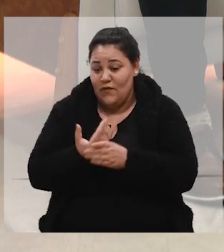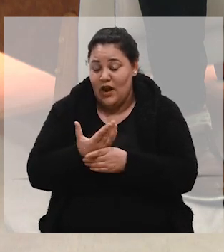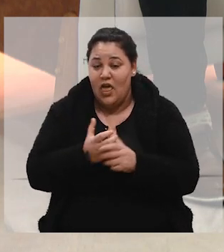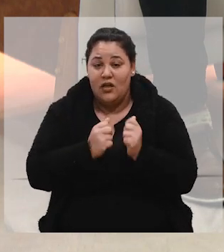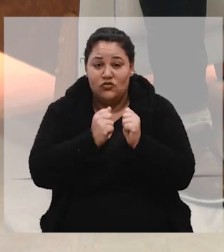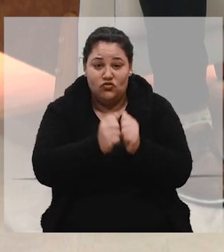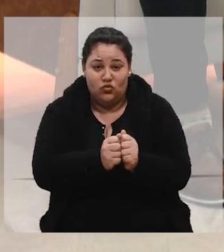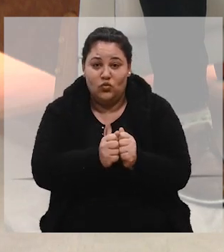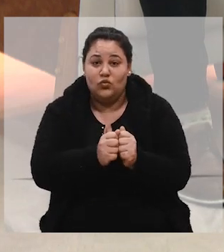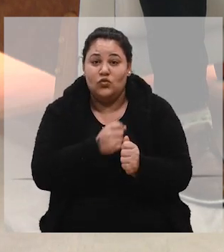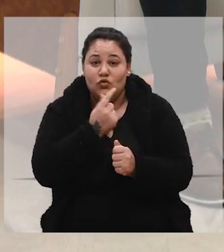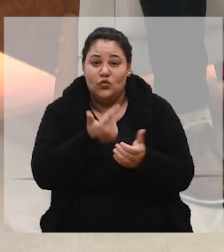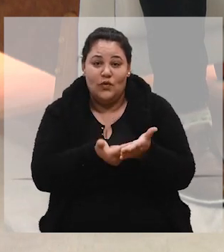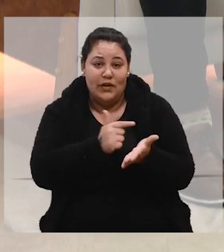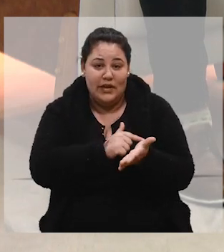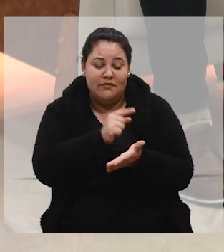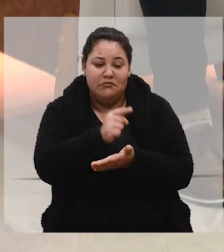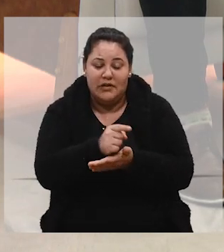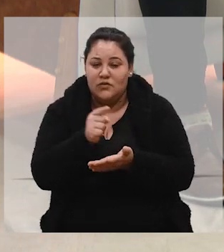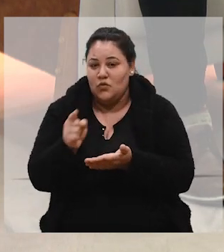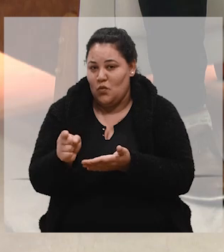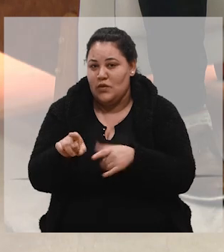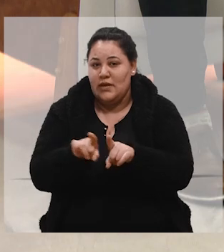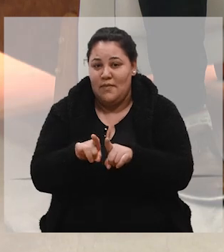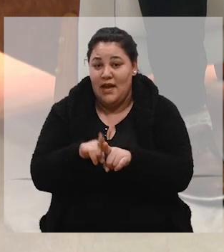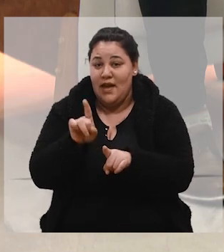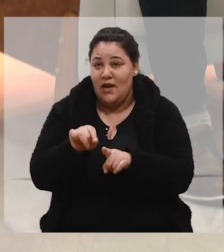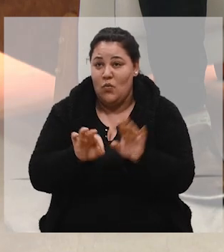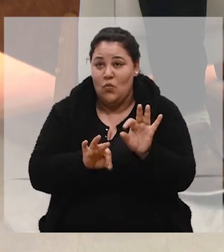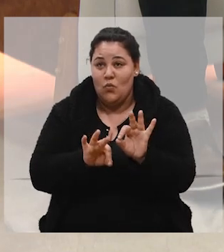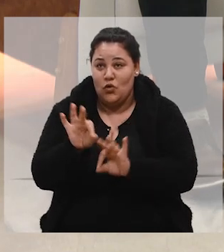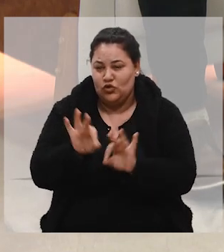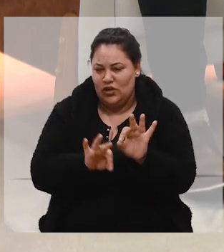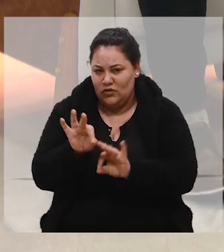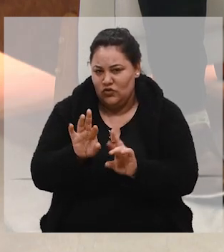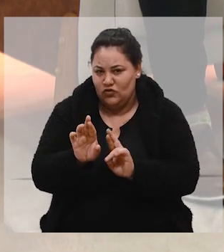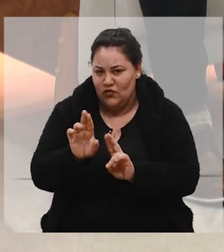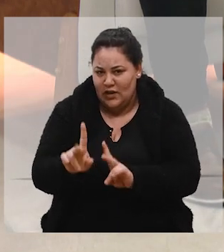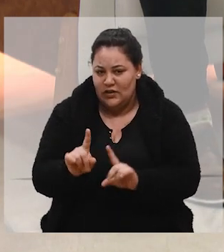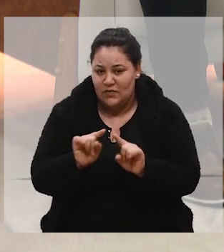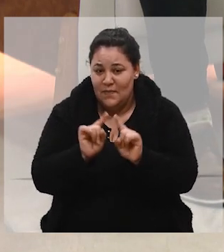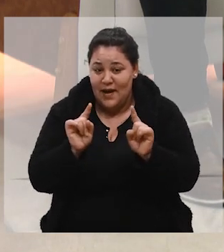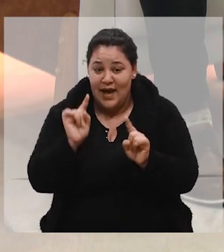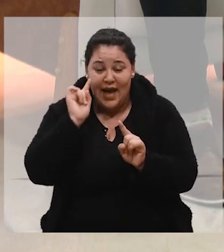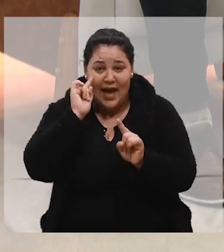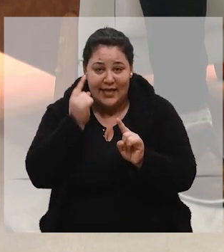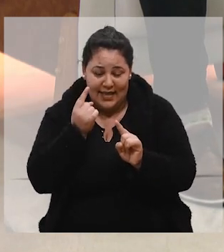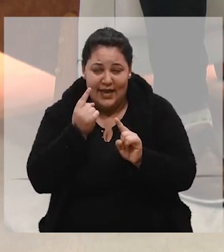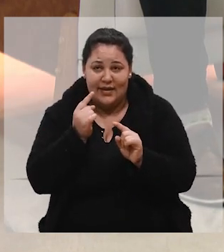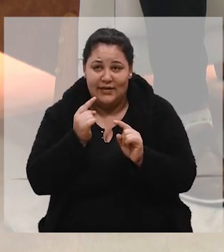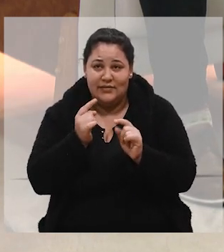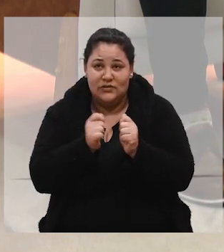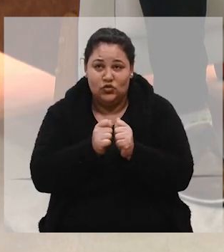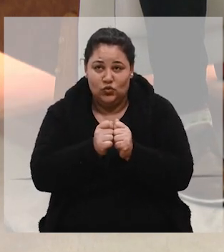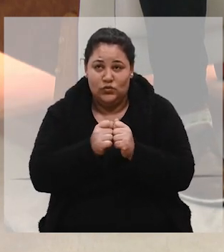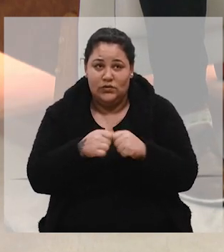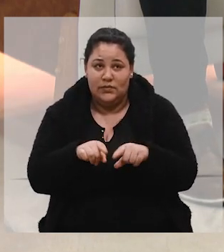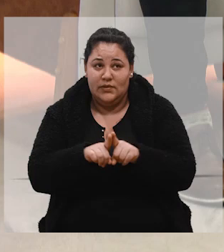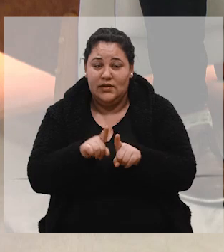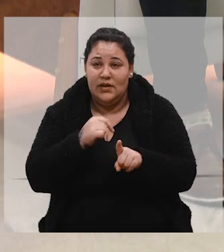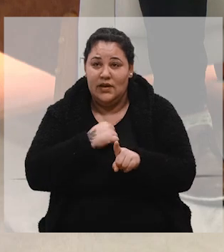ela nasceu junta, tanto de um dos livros quanto do outro, né? São projetos diversos, mas a ideia nasceu